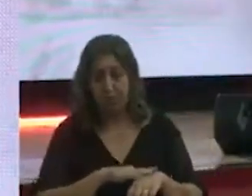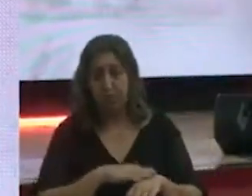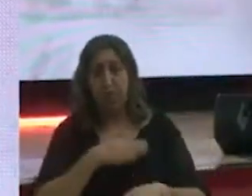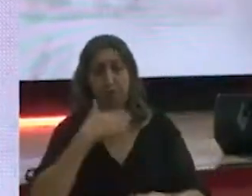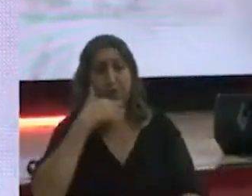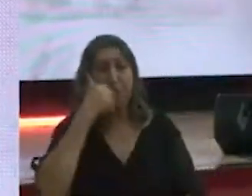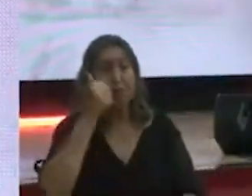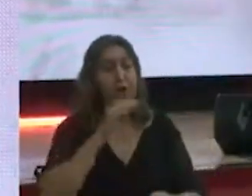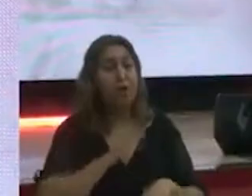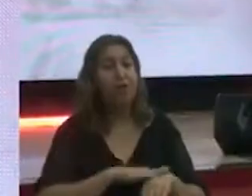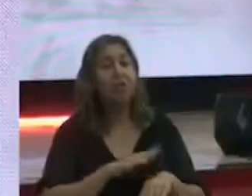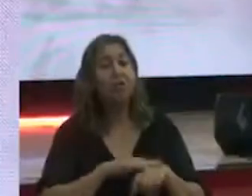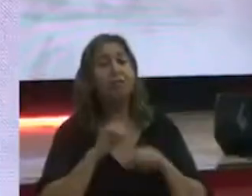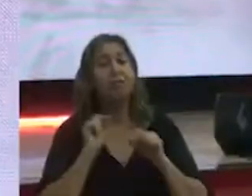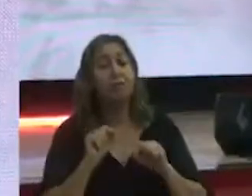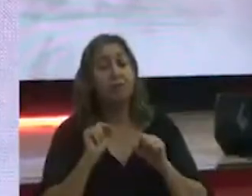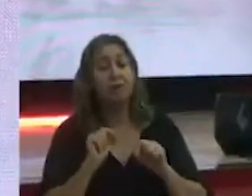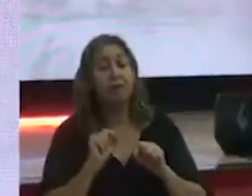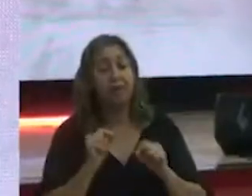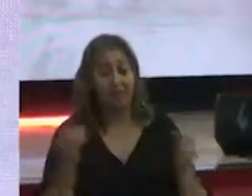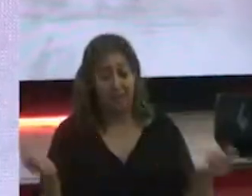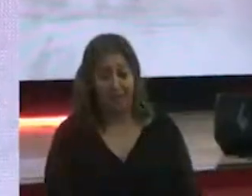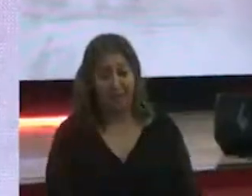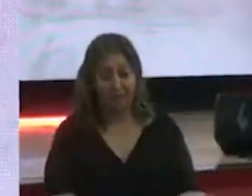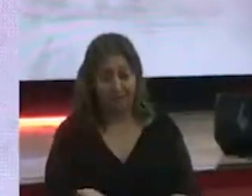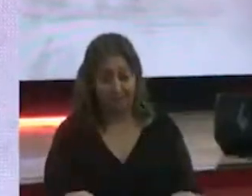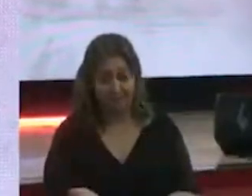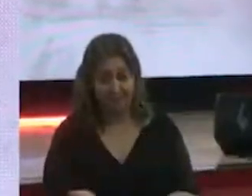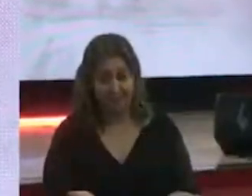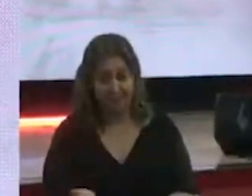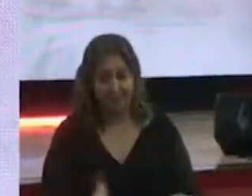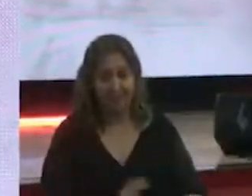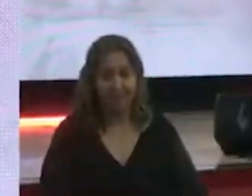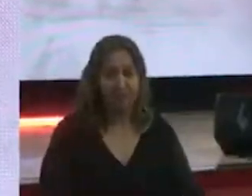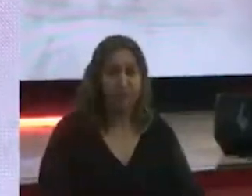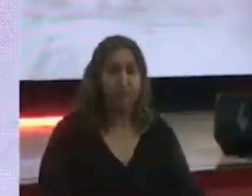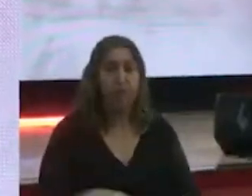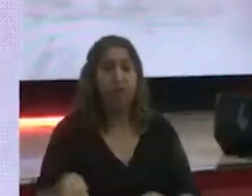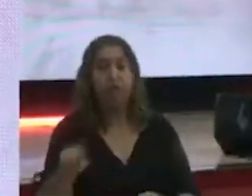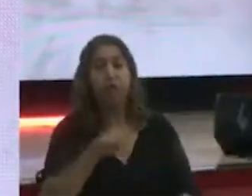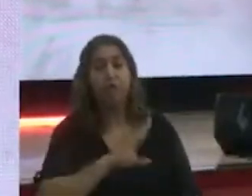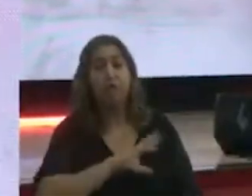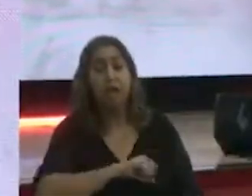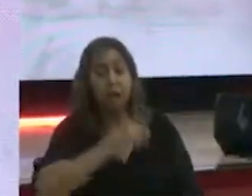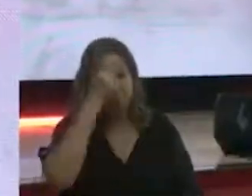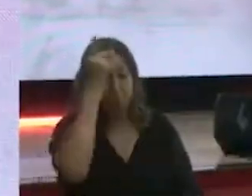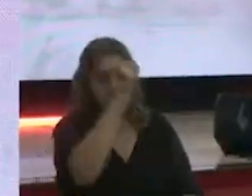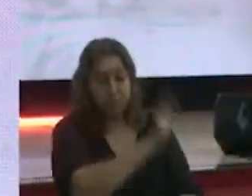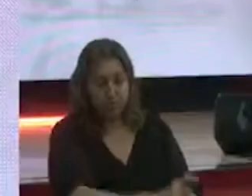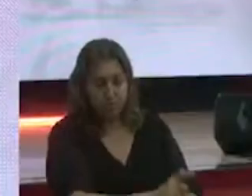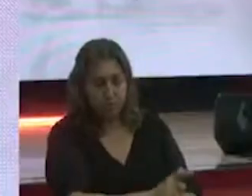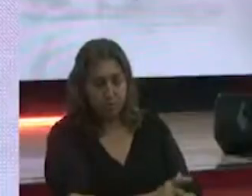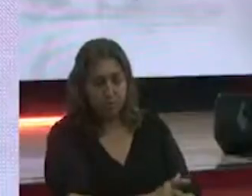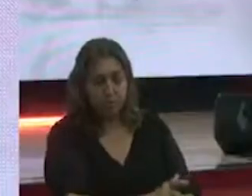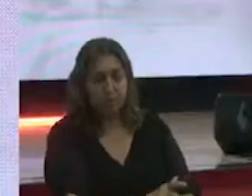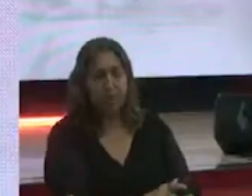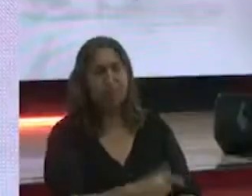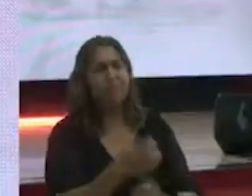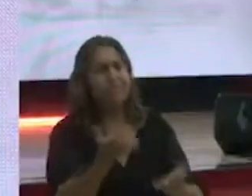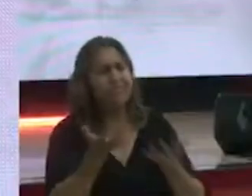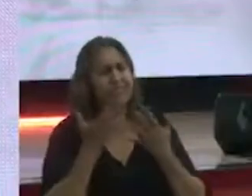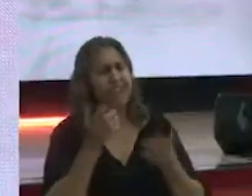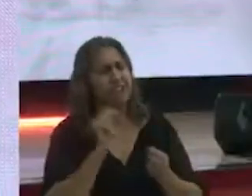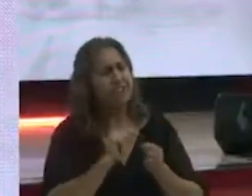melhor tempo é agora quando você ama alguém você quer